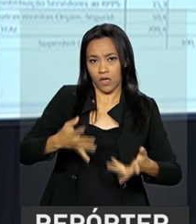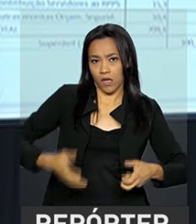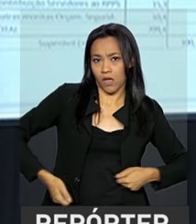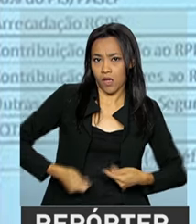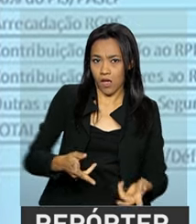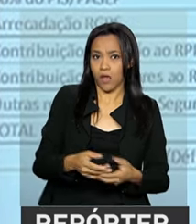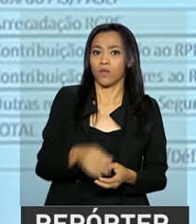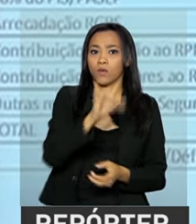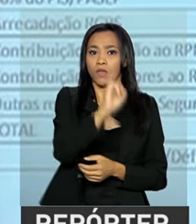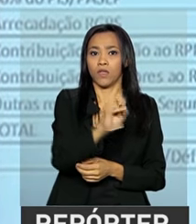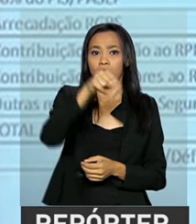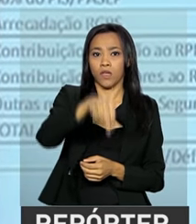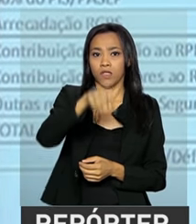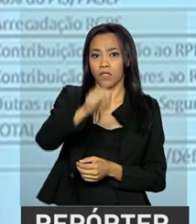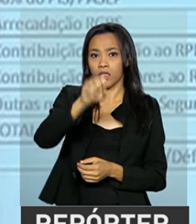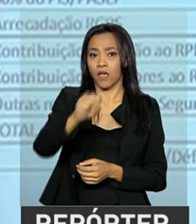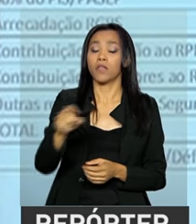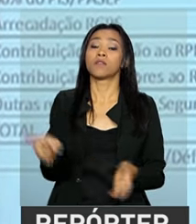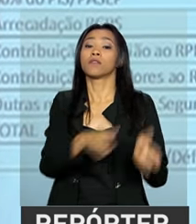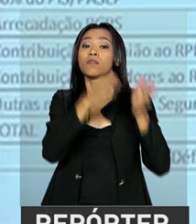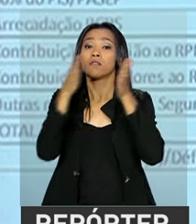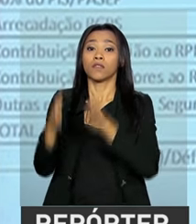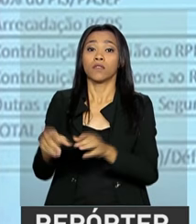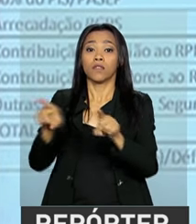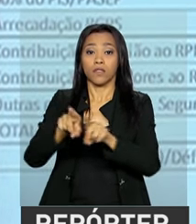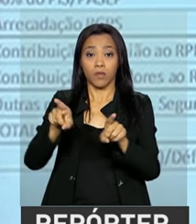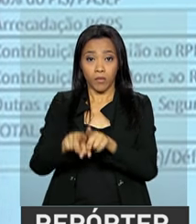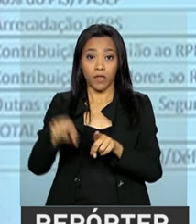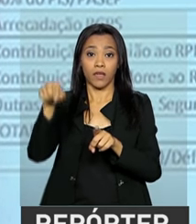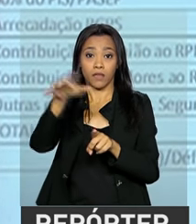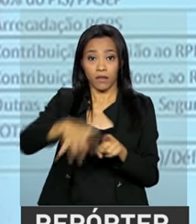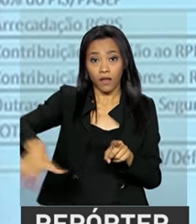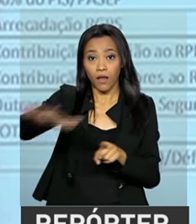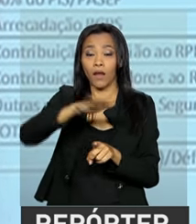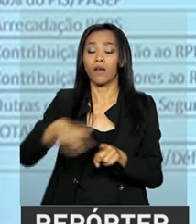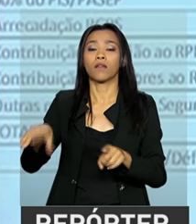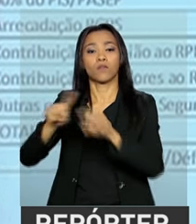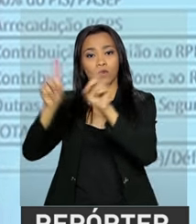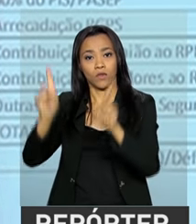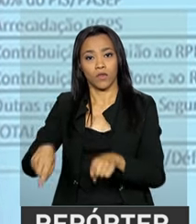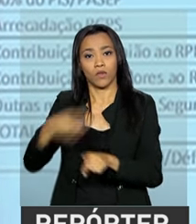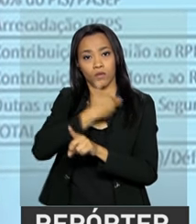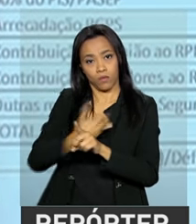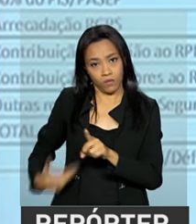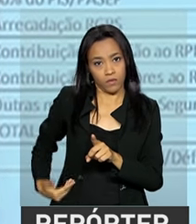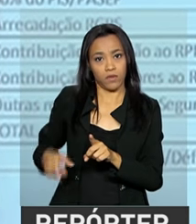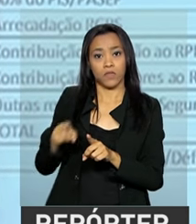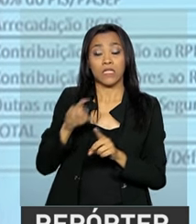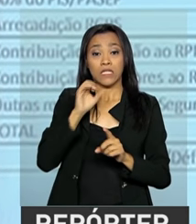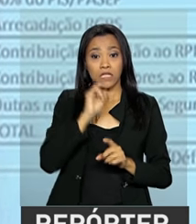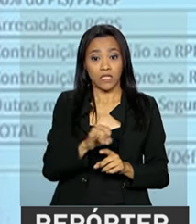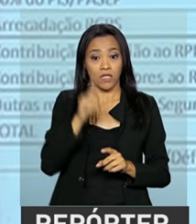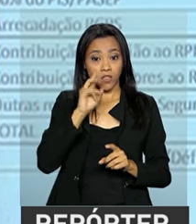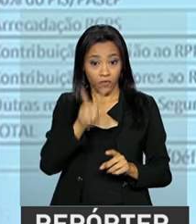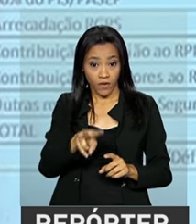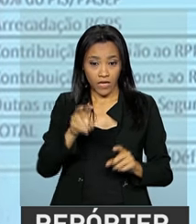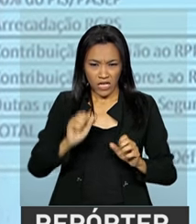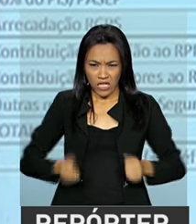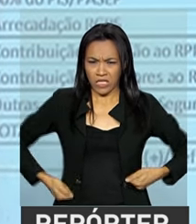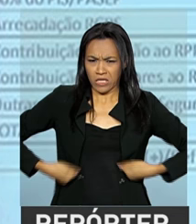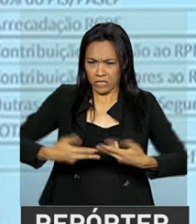INSS e do regime próprio do setor público. Se nós levarmos em conta todas as despesas da